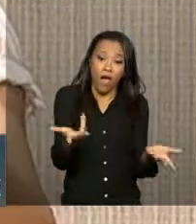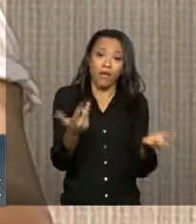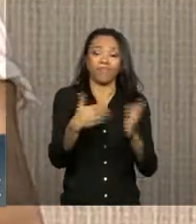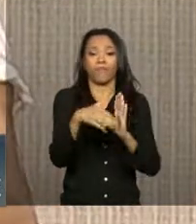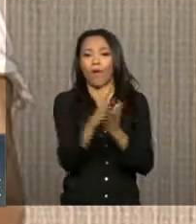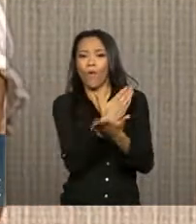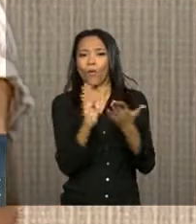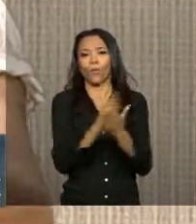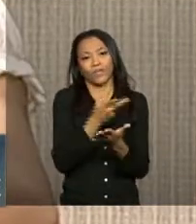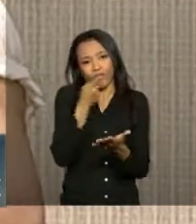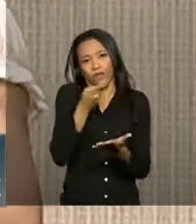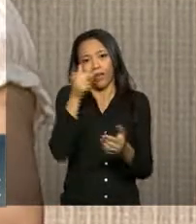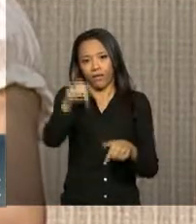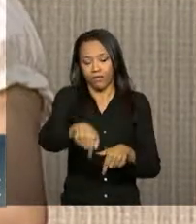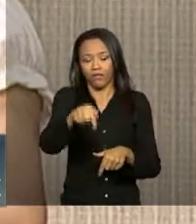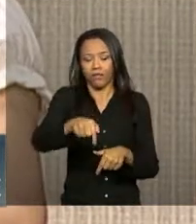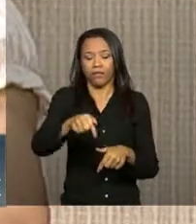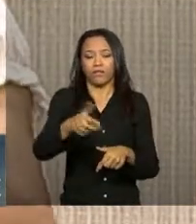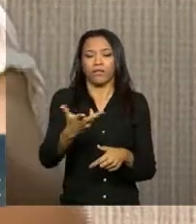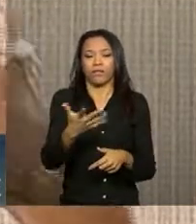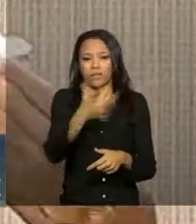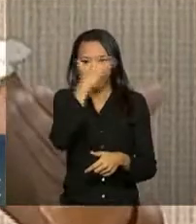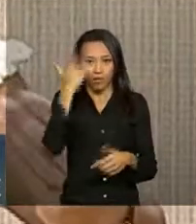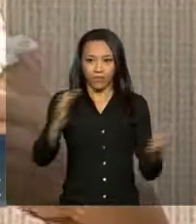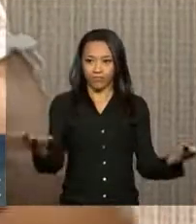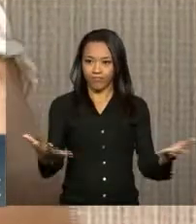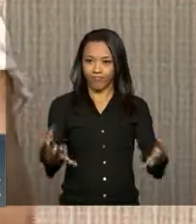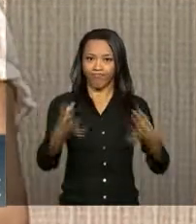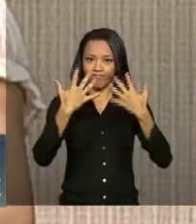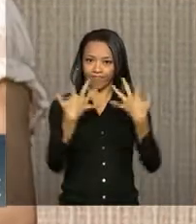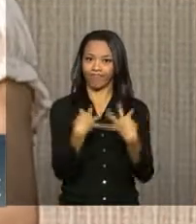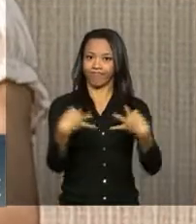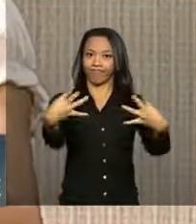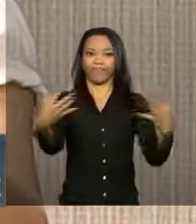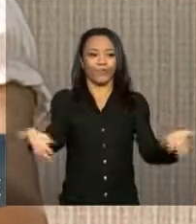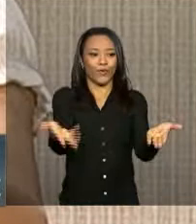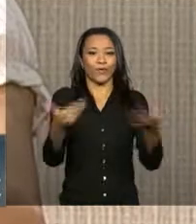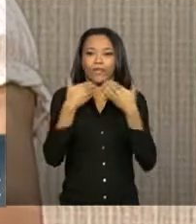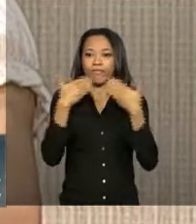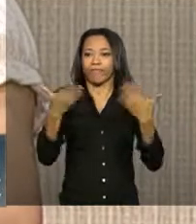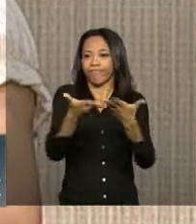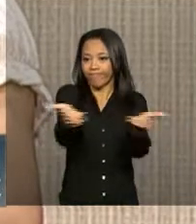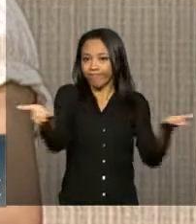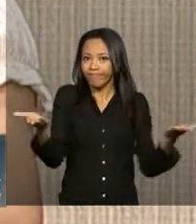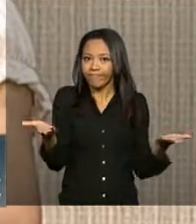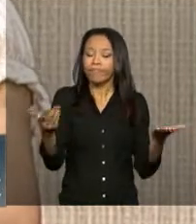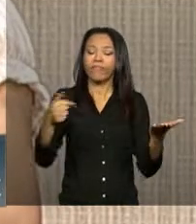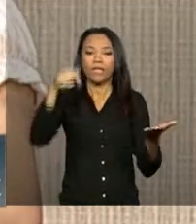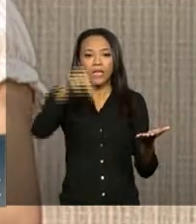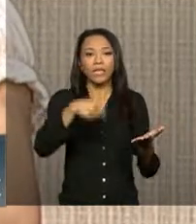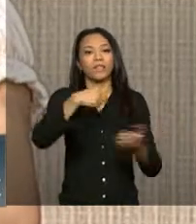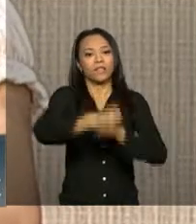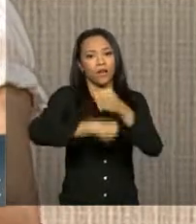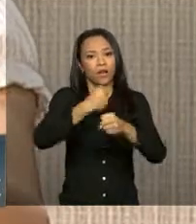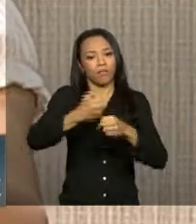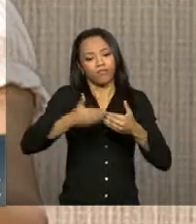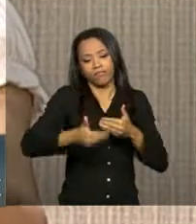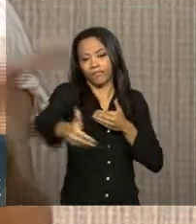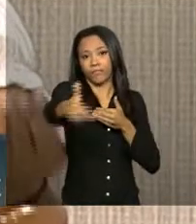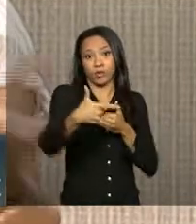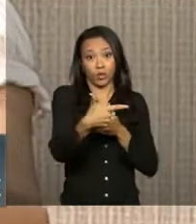colocar nem pune as pessoas aqui presentes para as autoridades e que a gente vai nesse ano de 2015